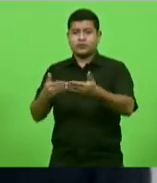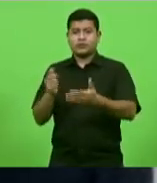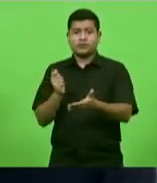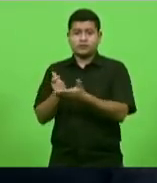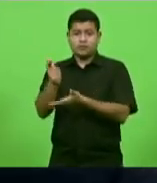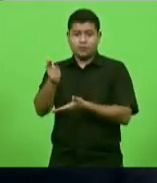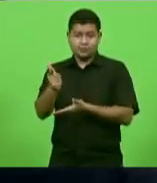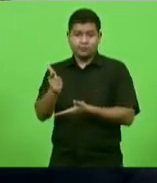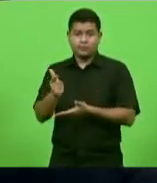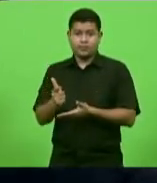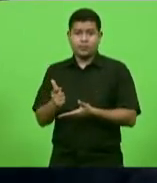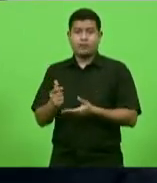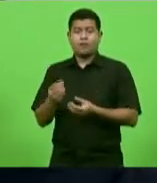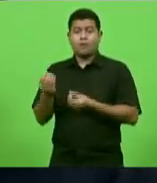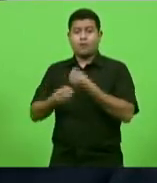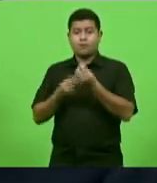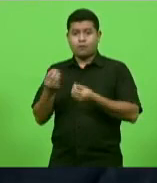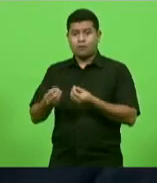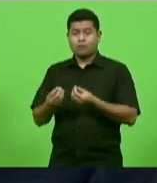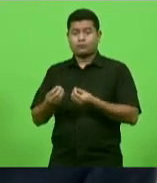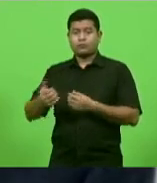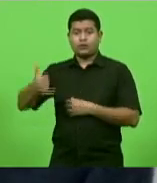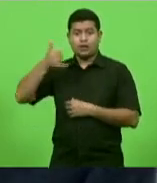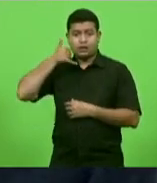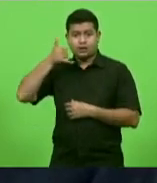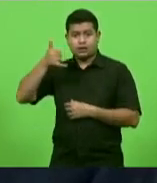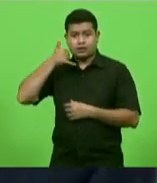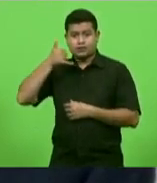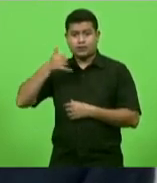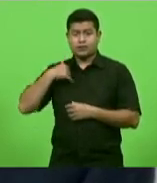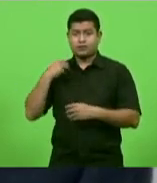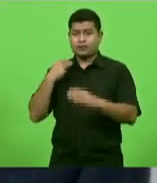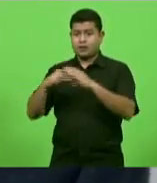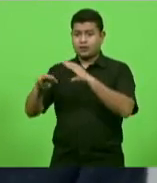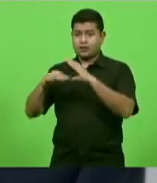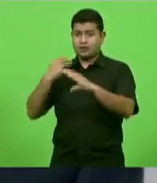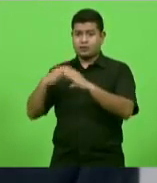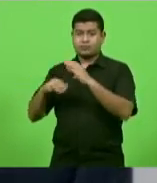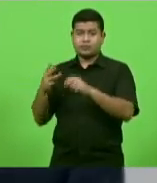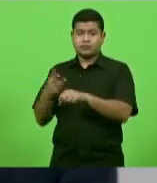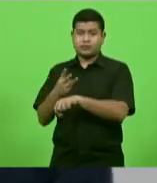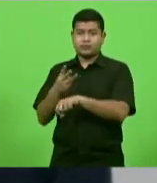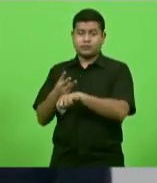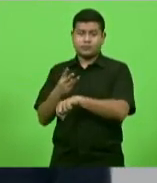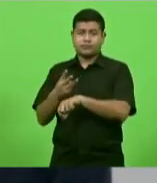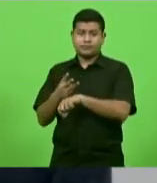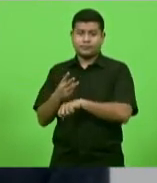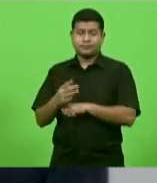espúria foi realizada através de ligação telefônica e por mensagens de WhatsApp.